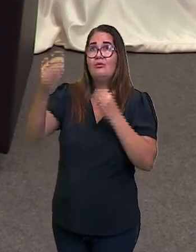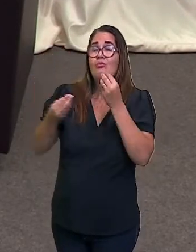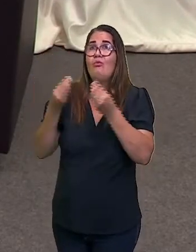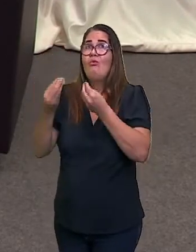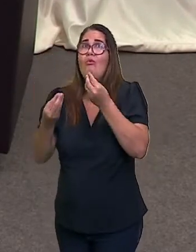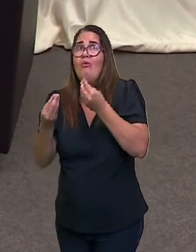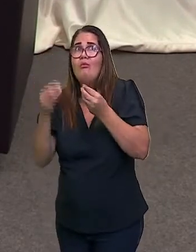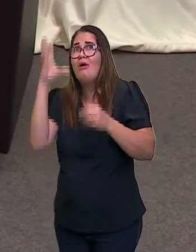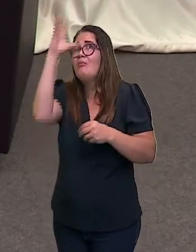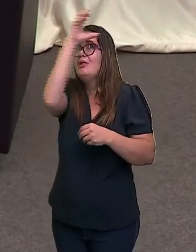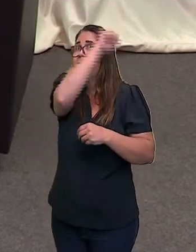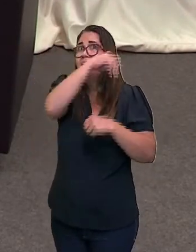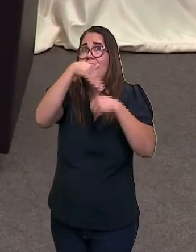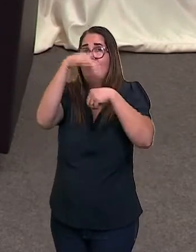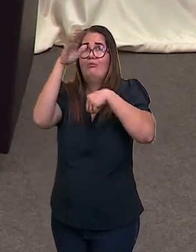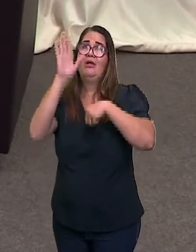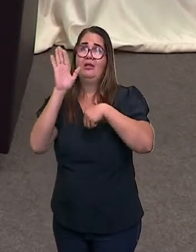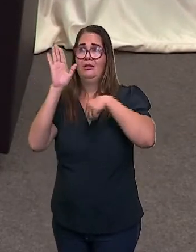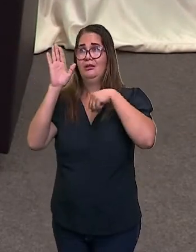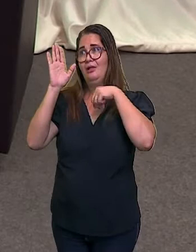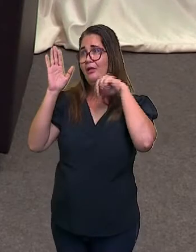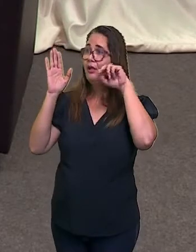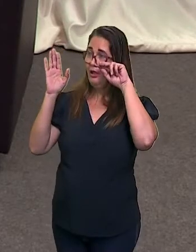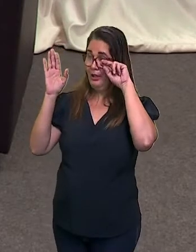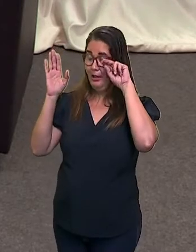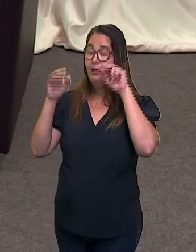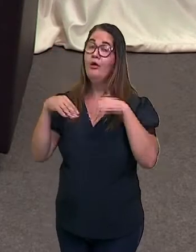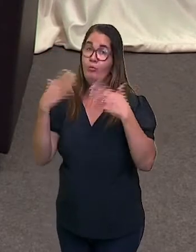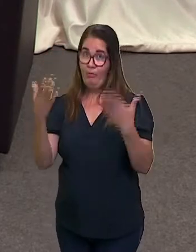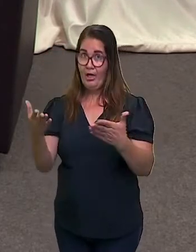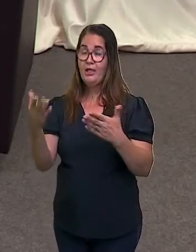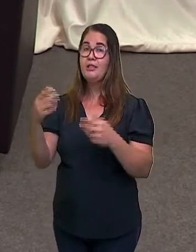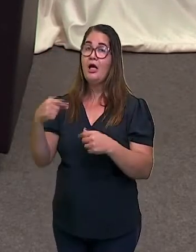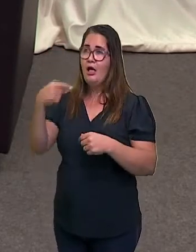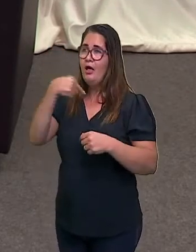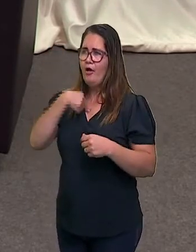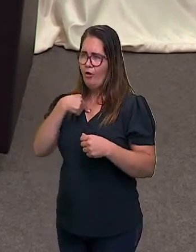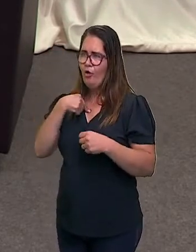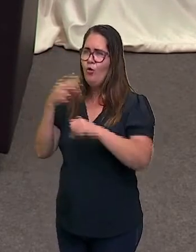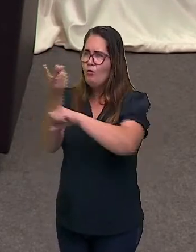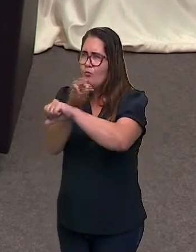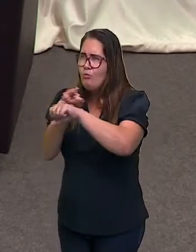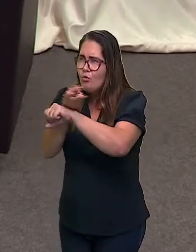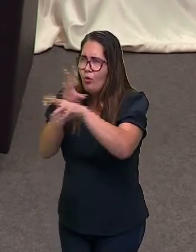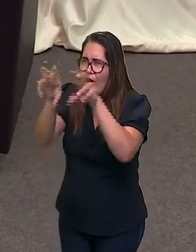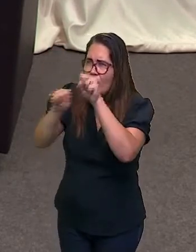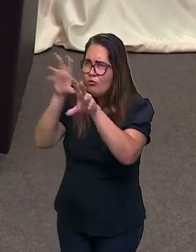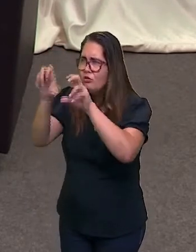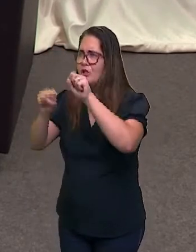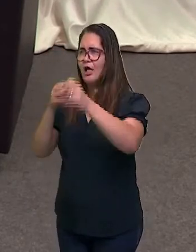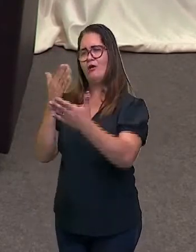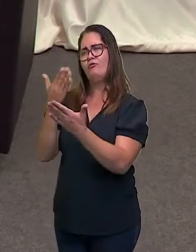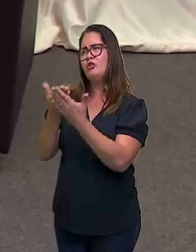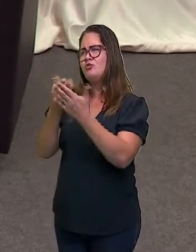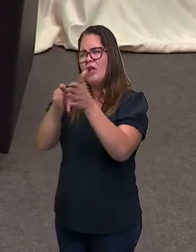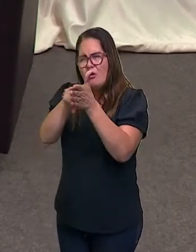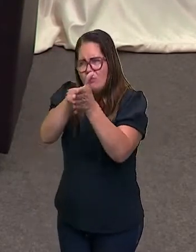visando, né, a melhoria dos meus alunos, aprendendo mais a cada dia.